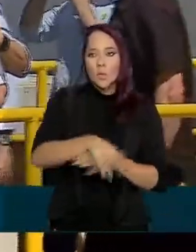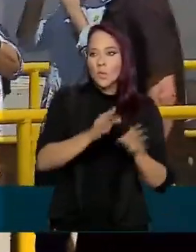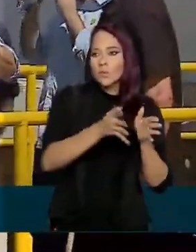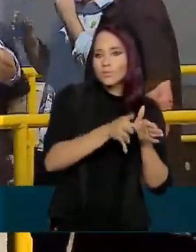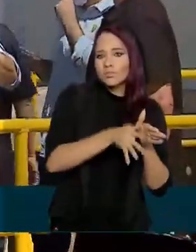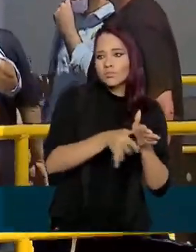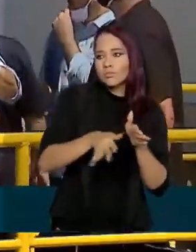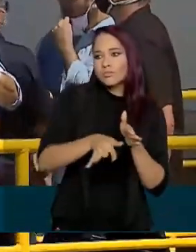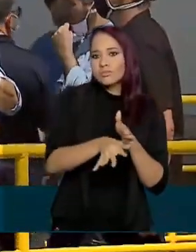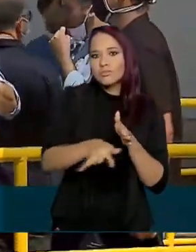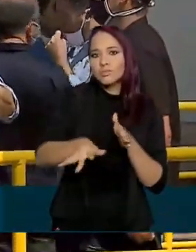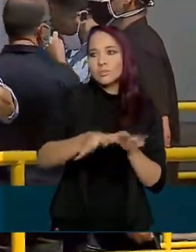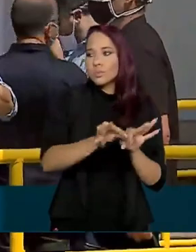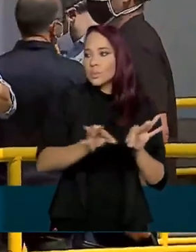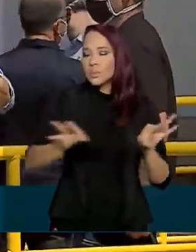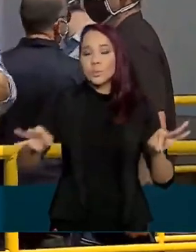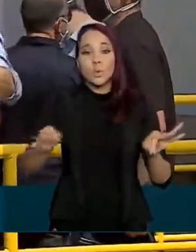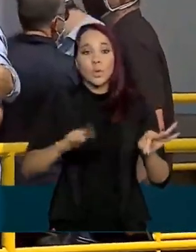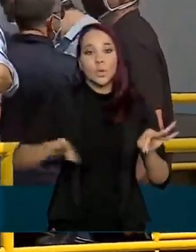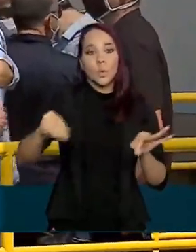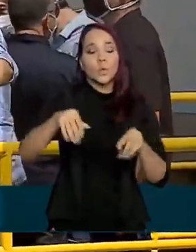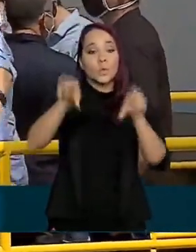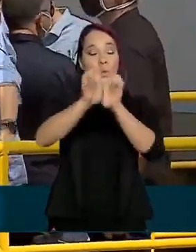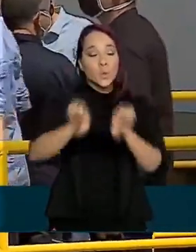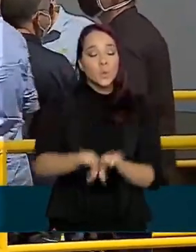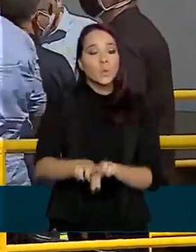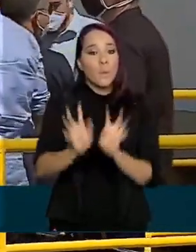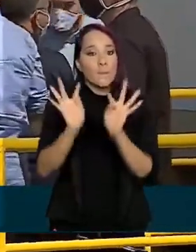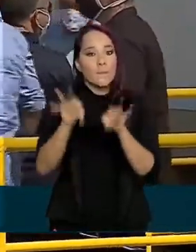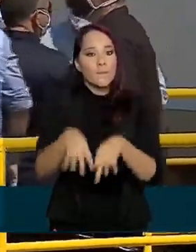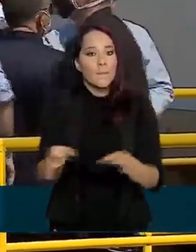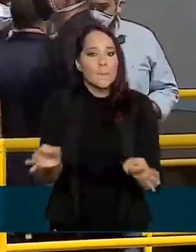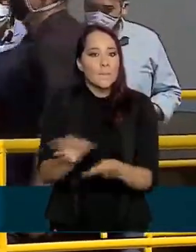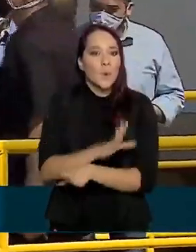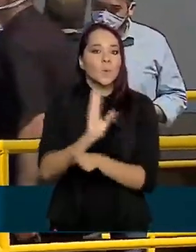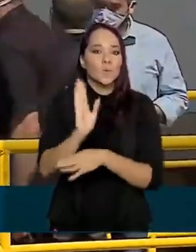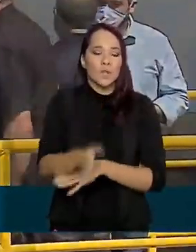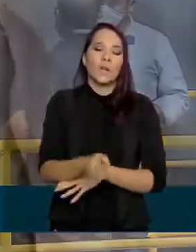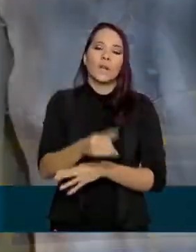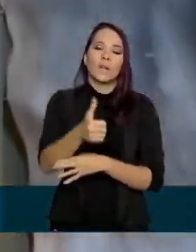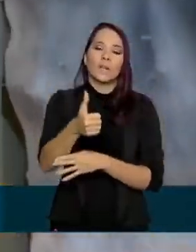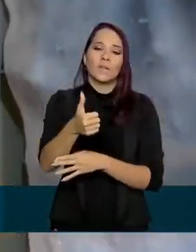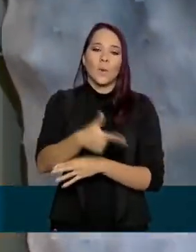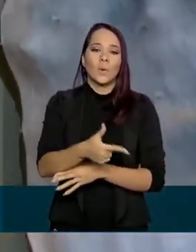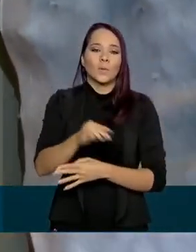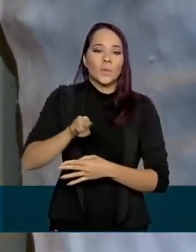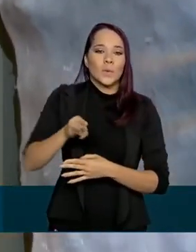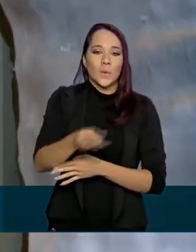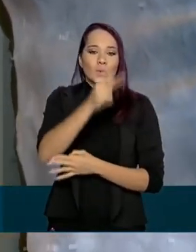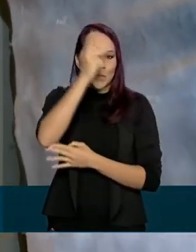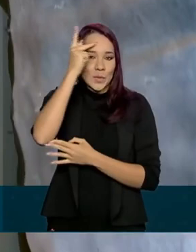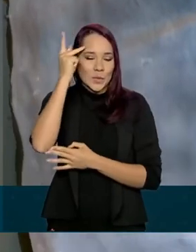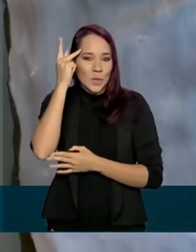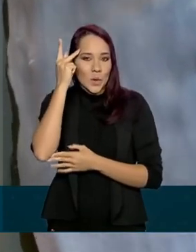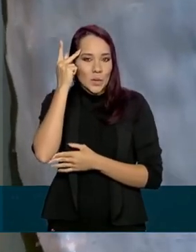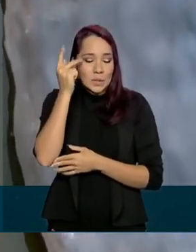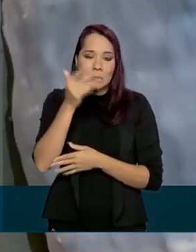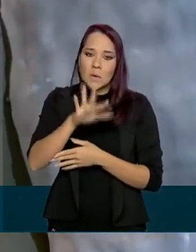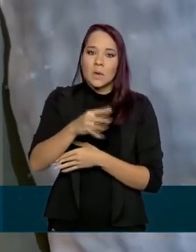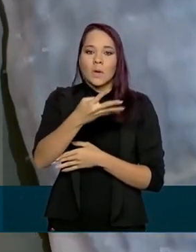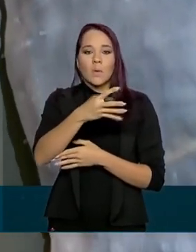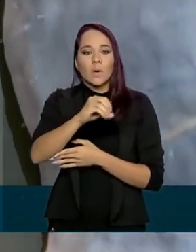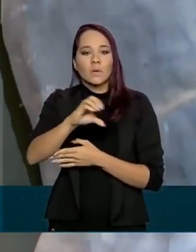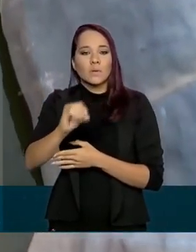extensão e quando todas as estruturas estiverem prontas cerca de 12 milhões de pessoas em quase